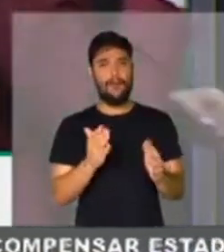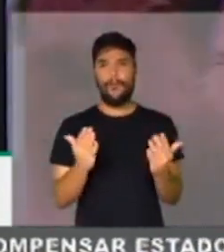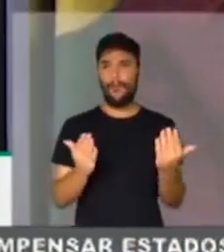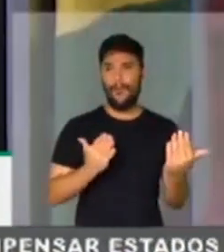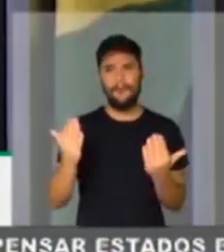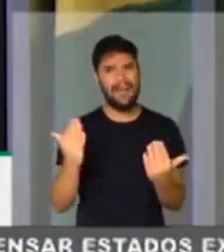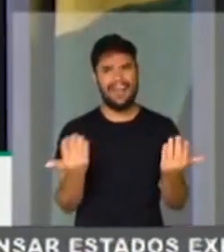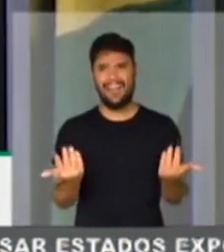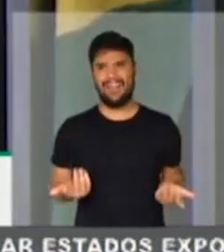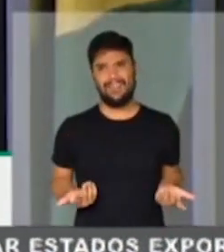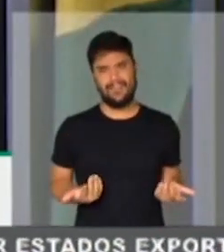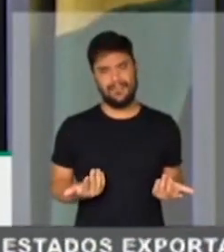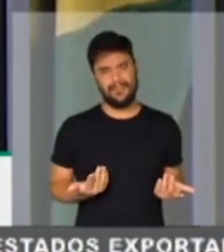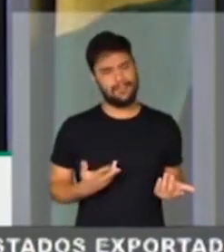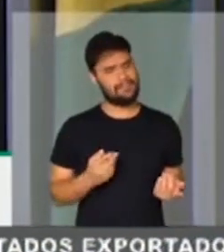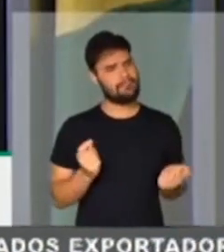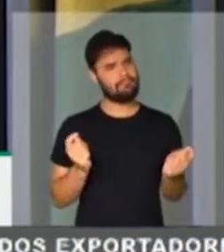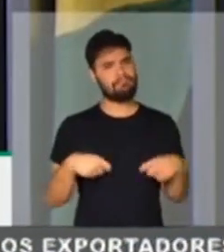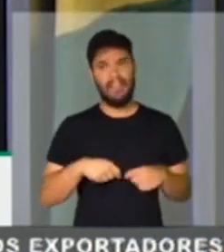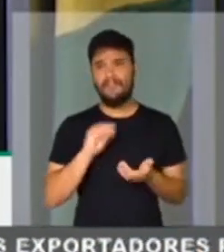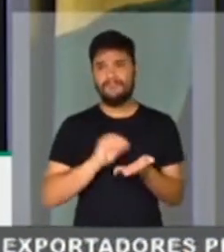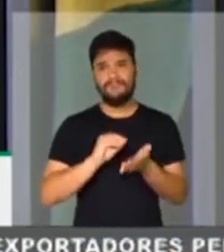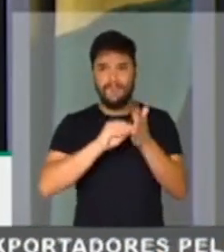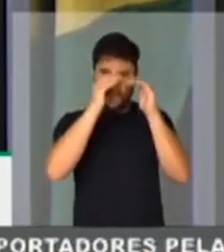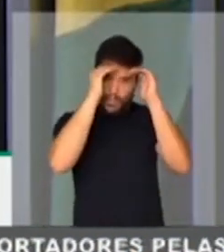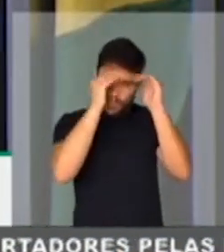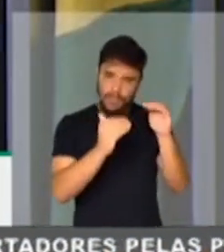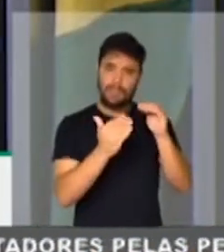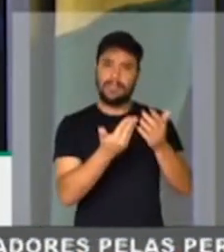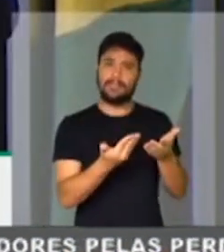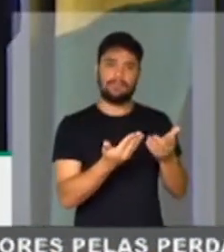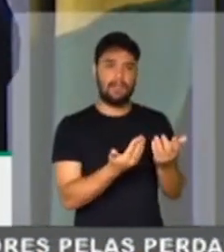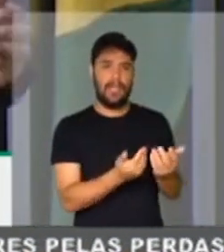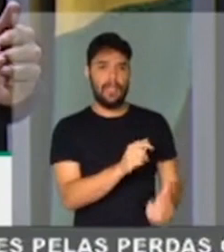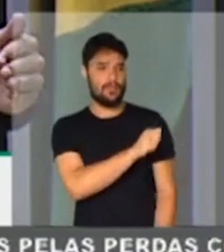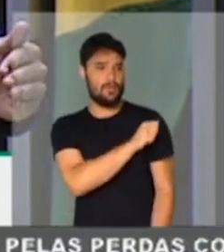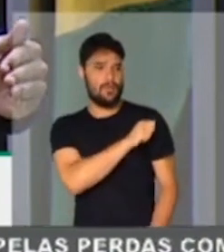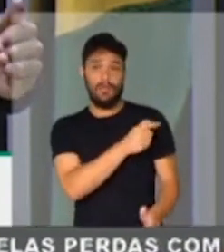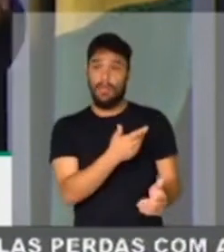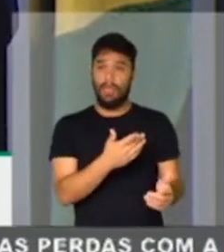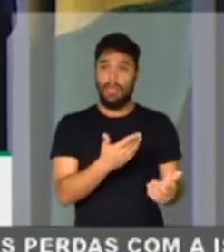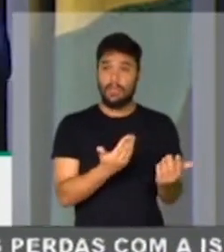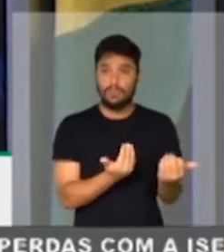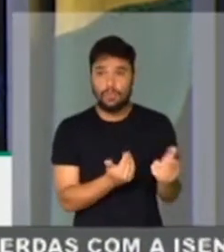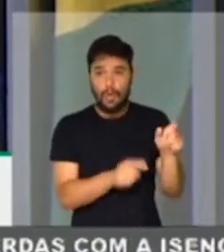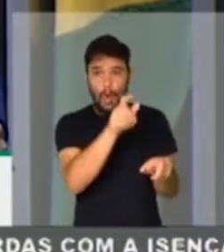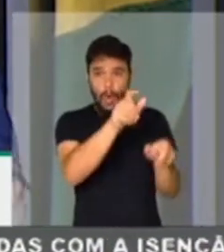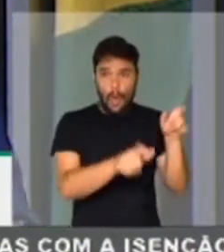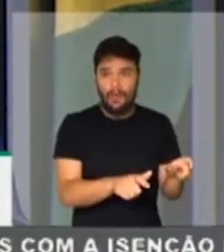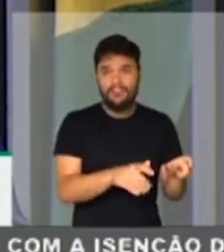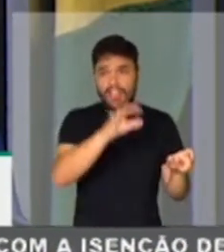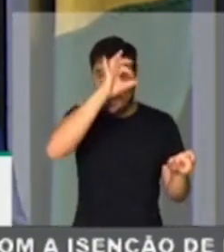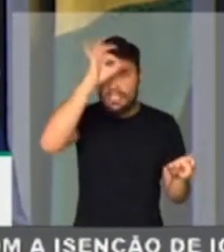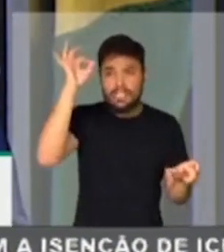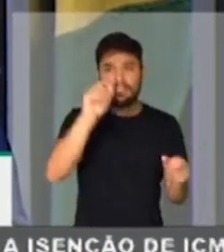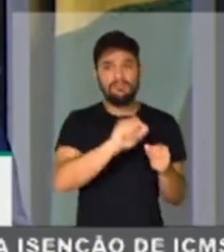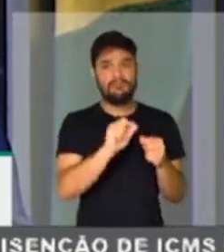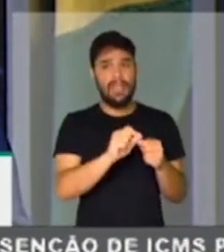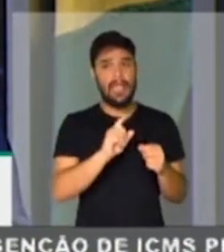tão tosca. Isso é uma falta de respeito com essas crianças inocentes que não cometeram crime